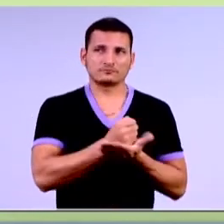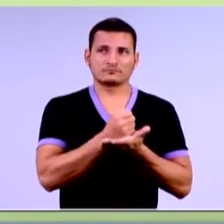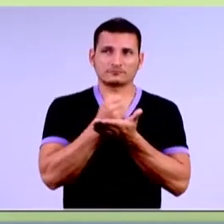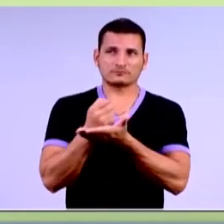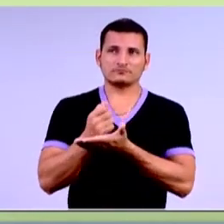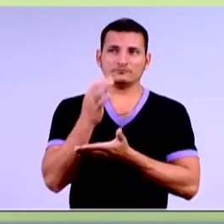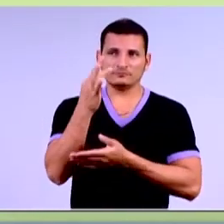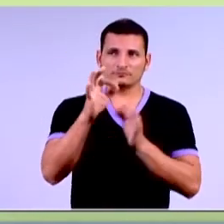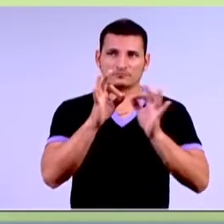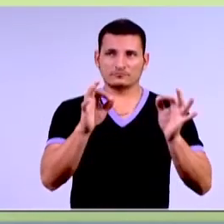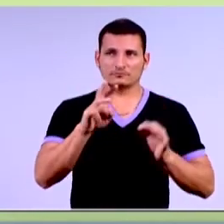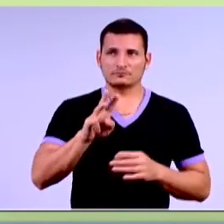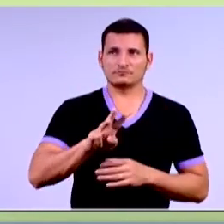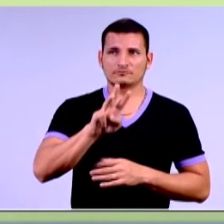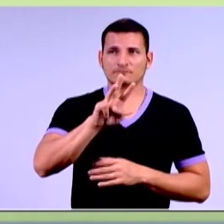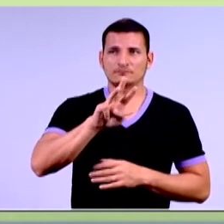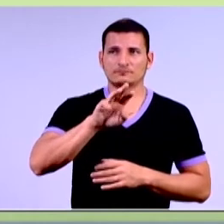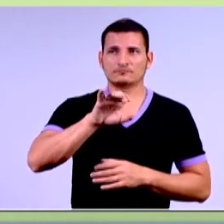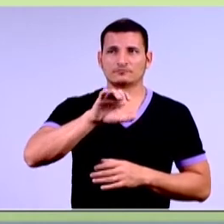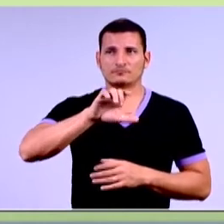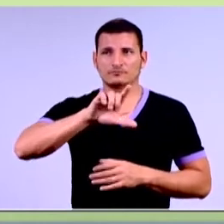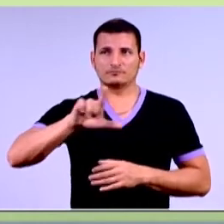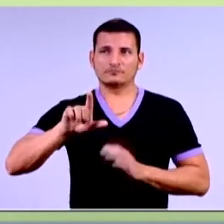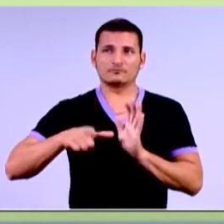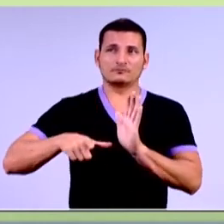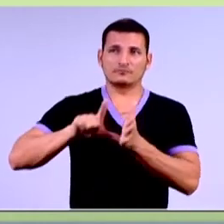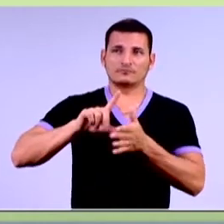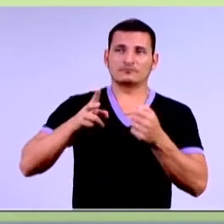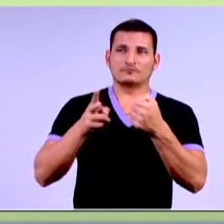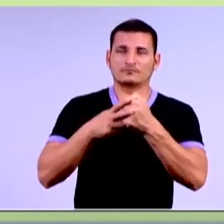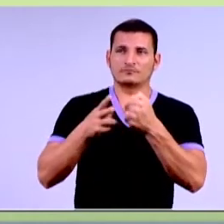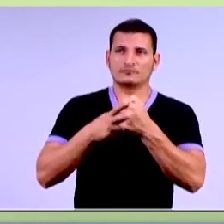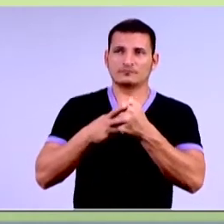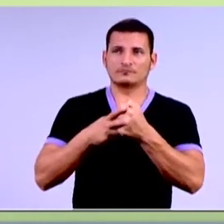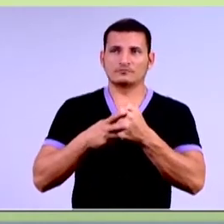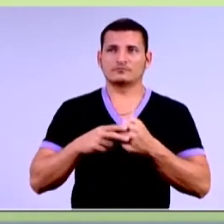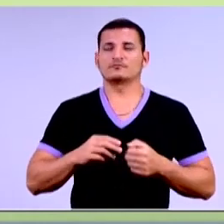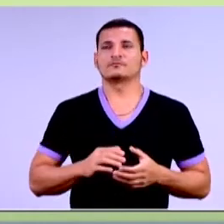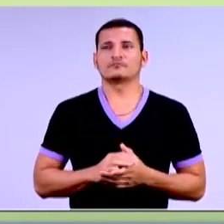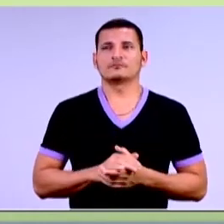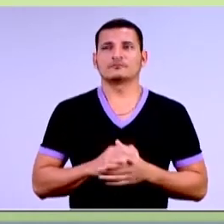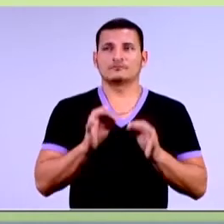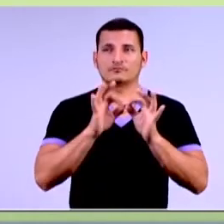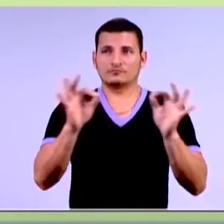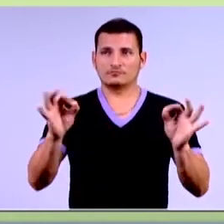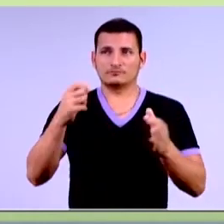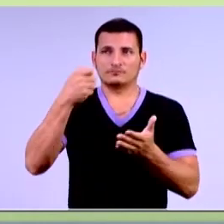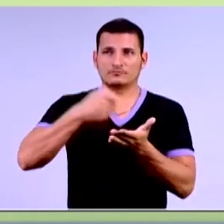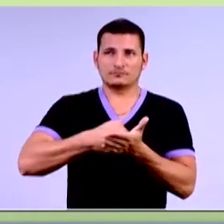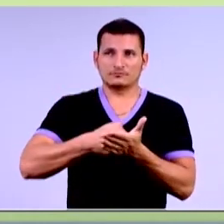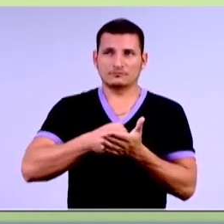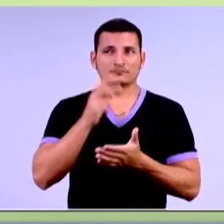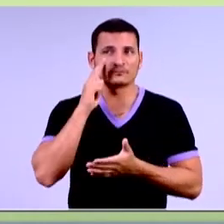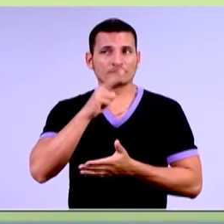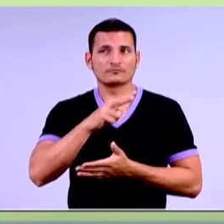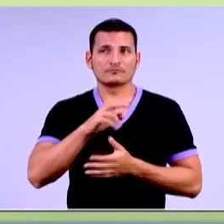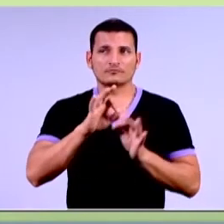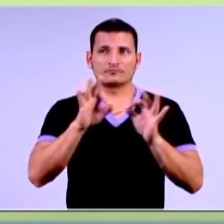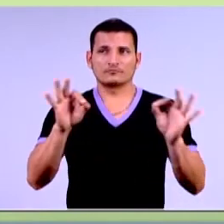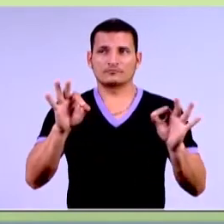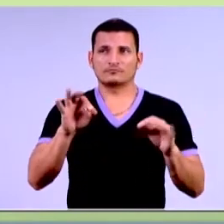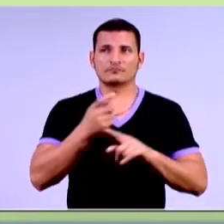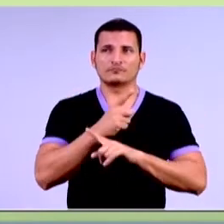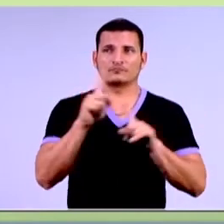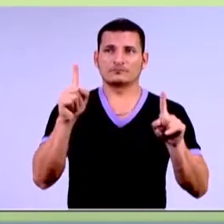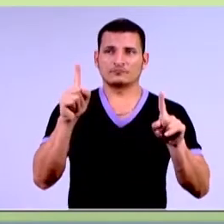ele vem sempre antes do verbo gente no caso de fase a afirmativa olha uma frase na negativa aí o